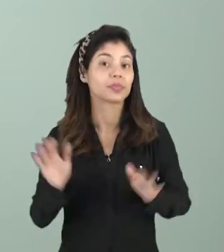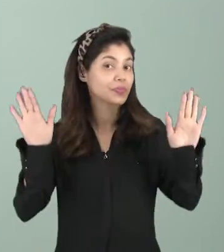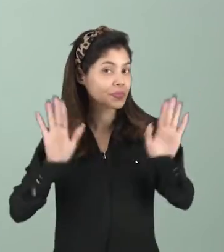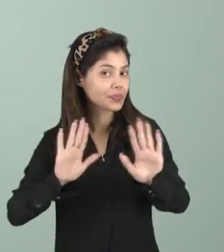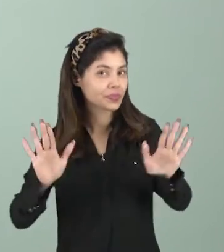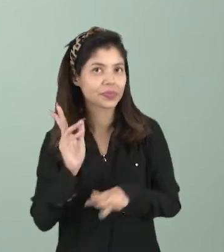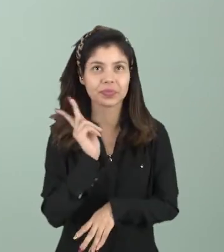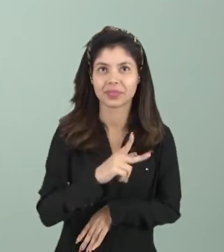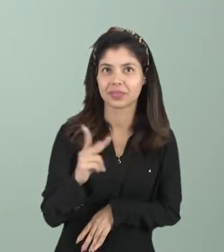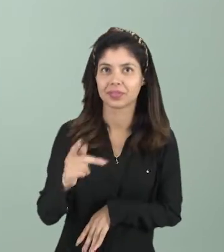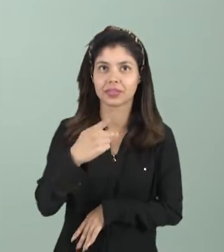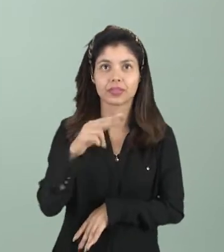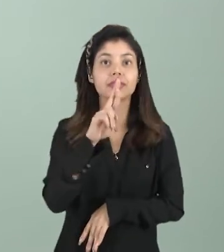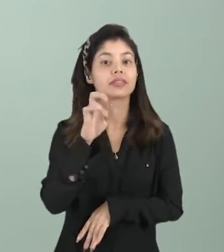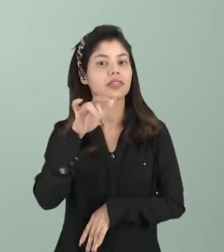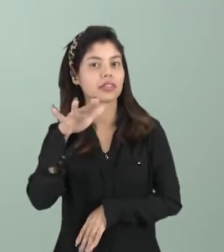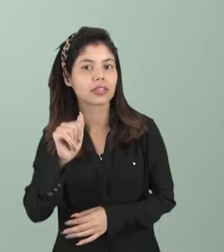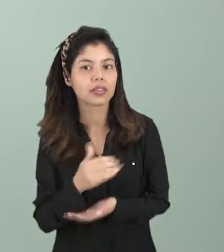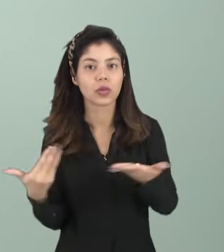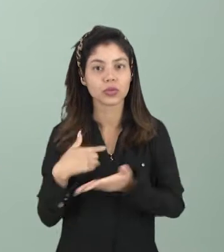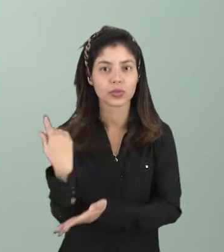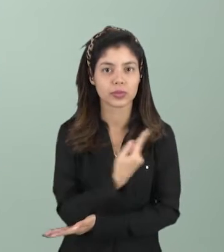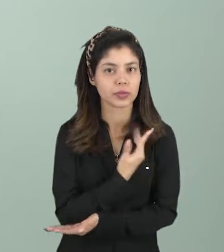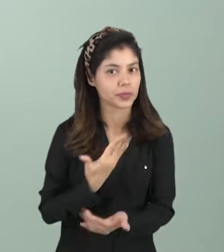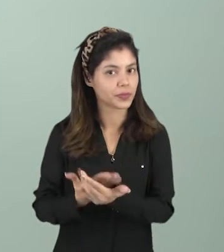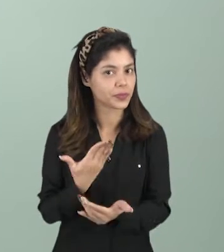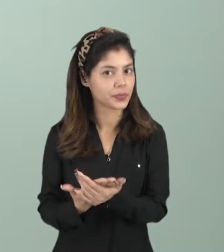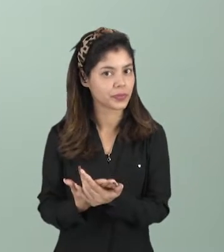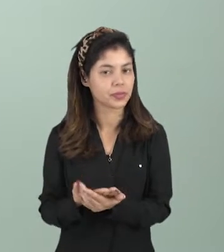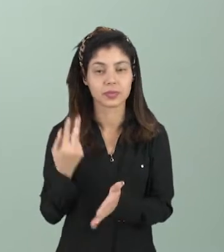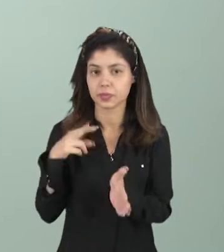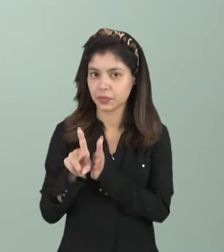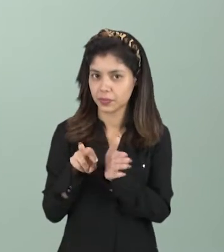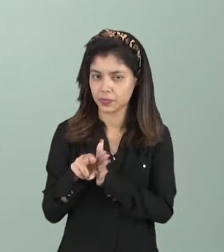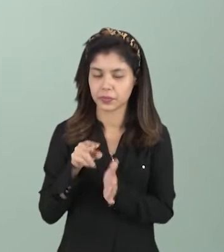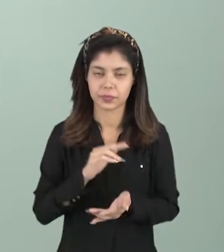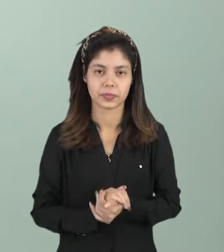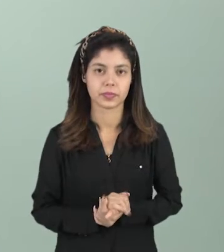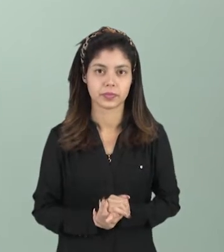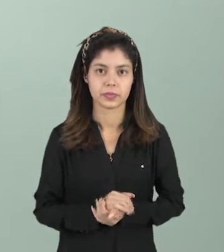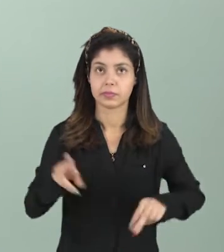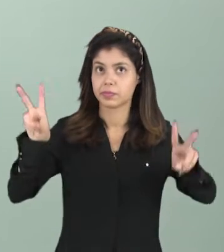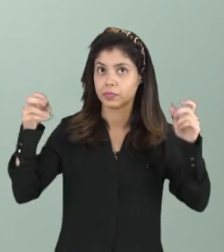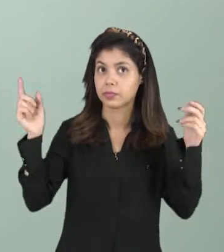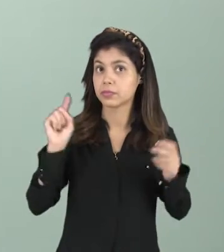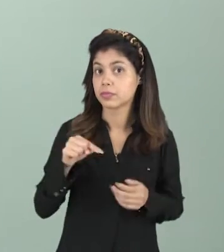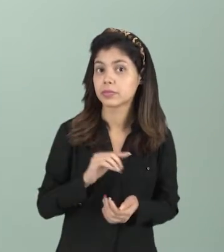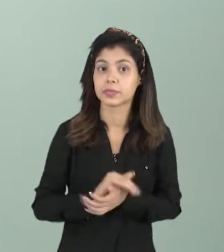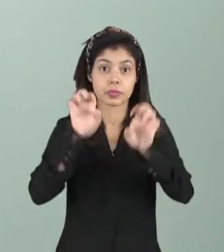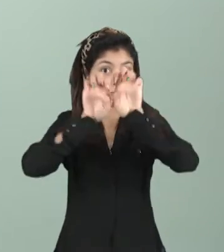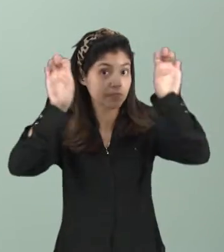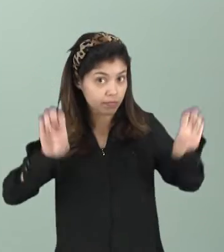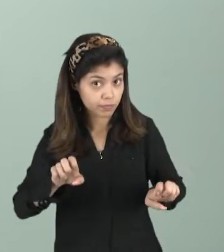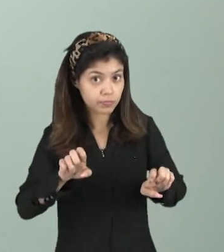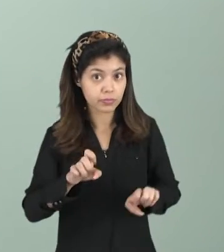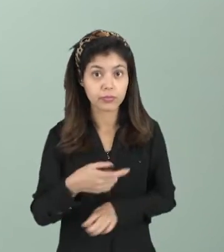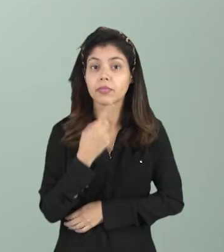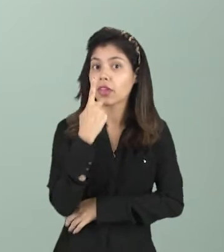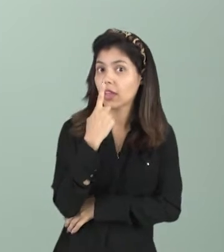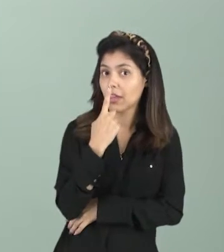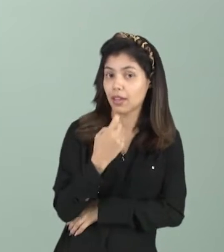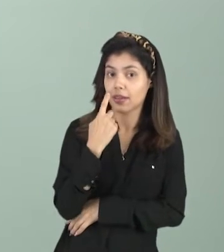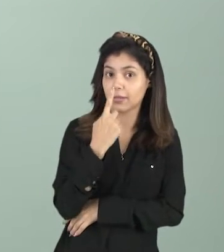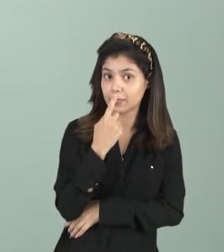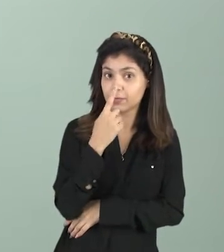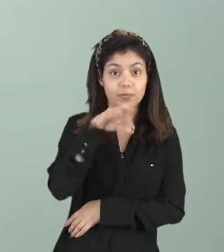Olá, eu sou a professora Priscila. Hoje nós teremos mais uma aula de biologia e o nosso tema será as estruturas do olfato e